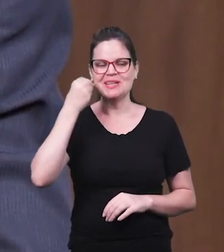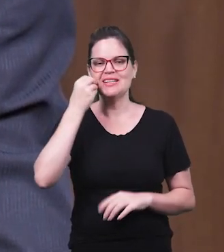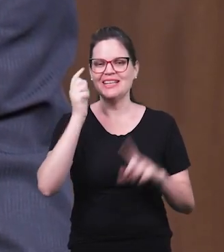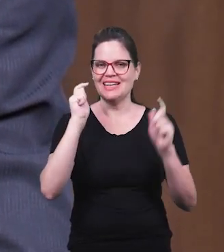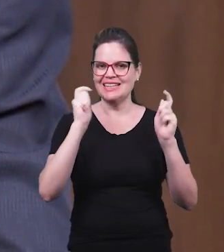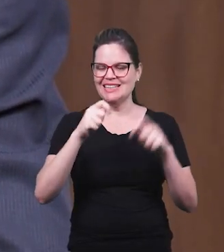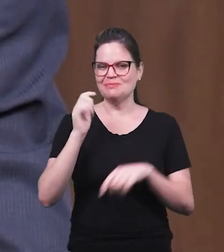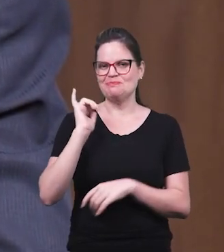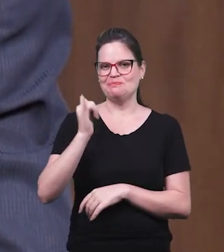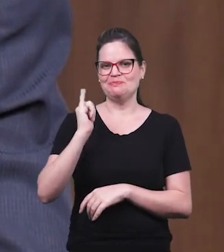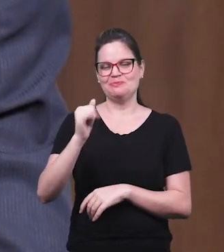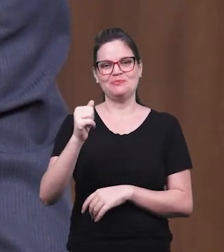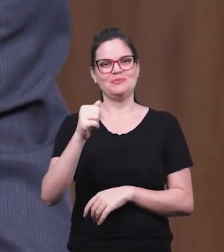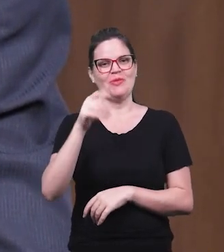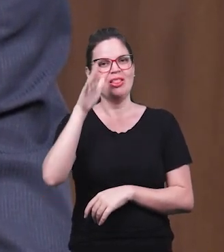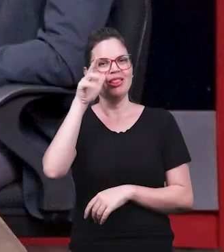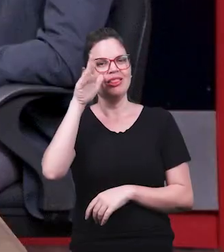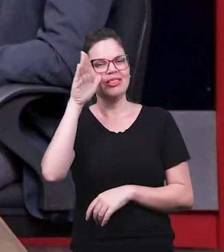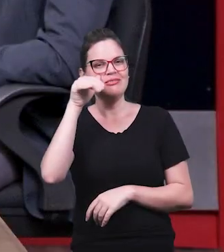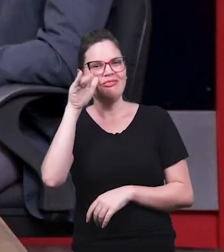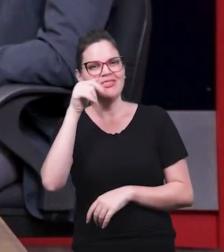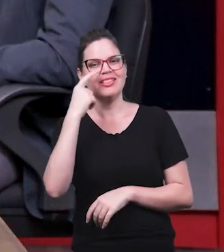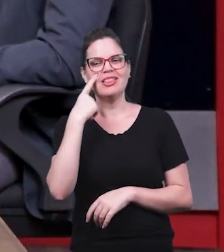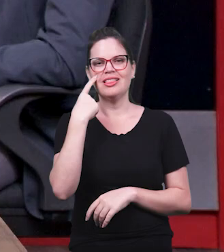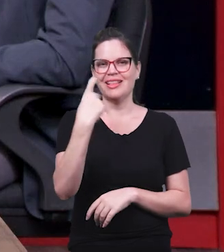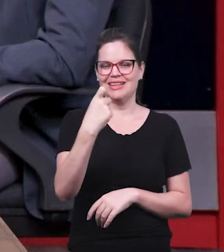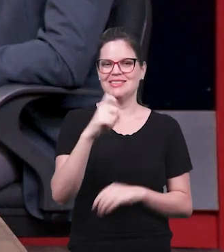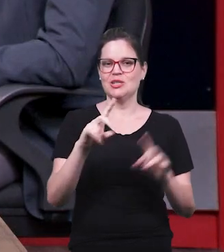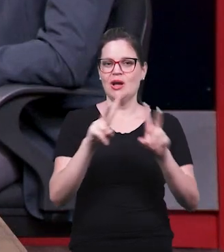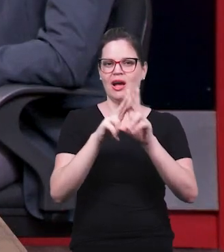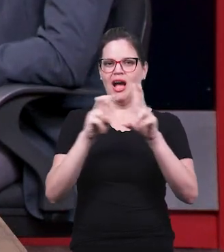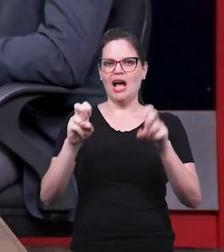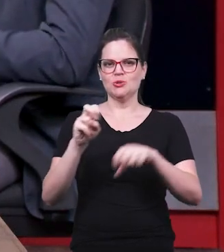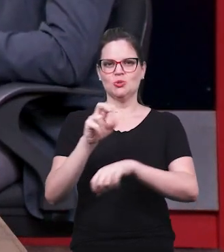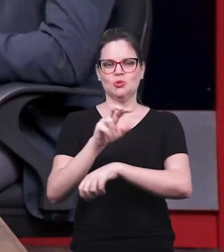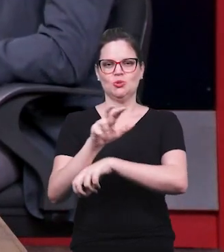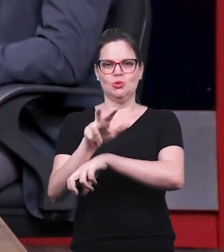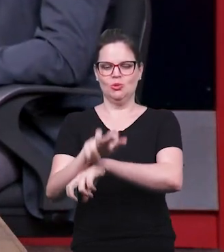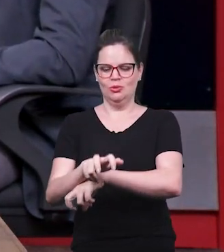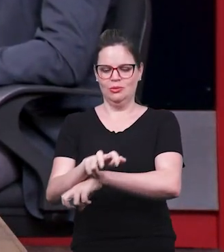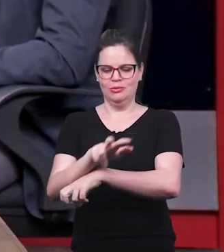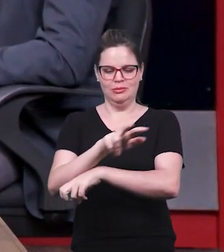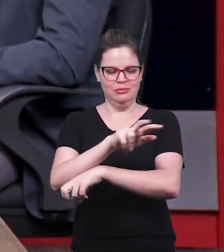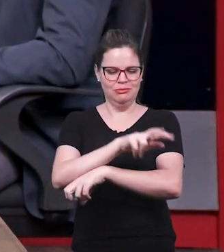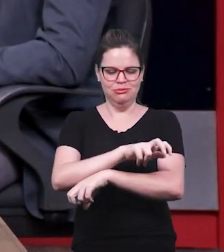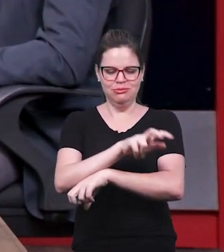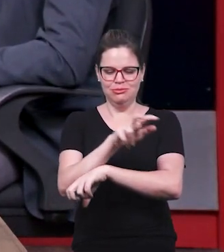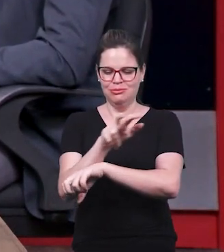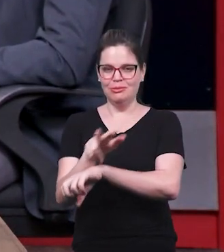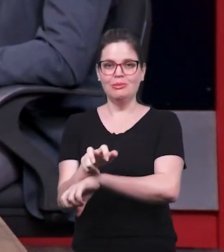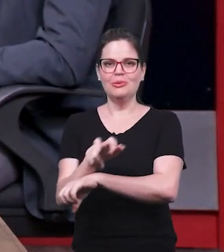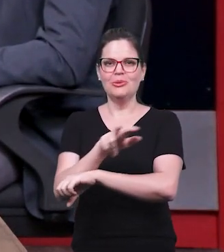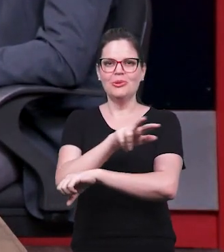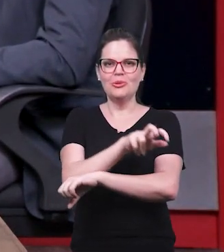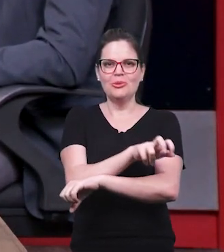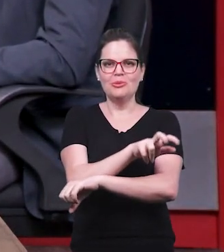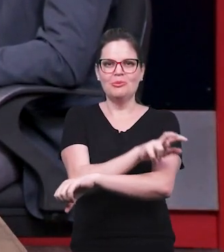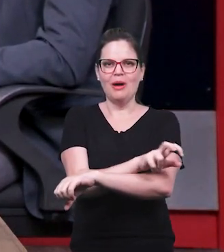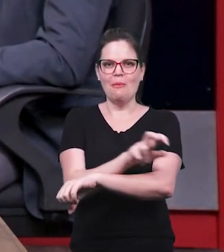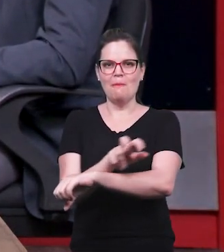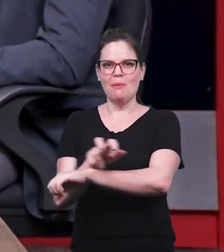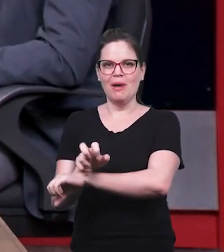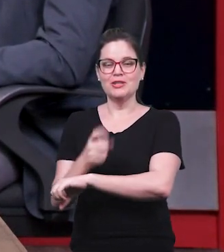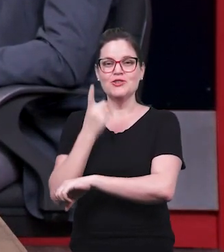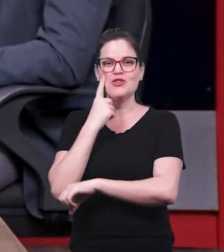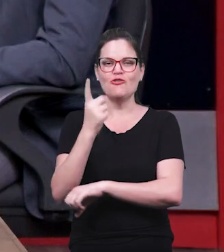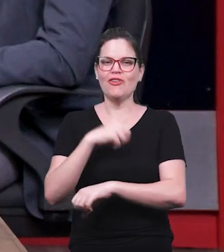assim tão interessante, né? Porque quando a gente fala de robótica, abrange tantas coisas, né? É interessante